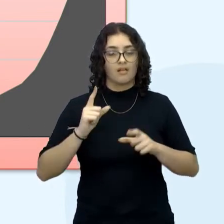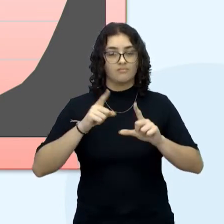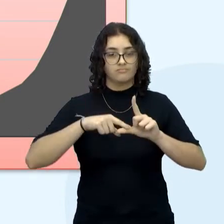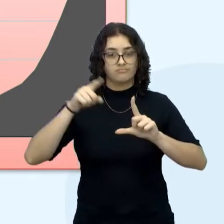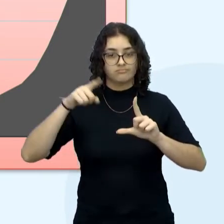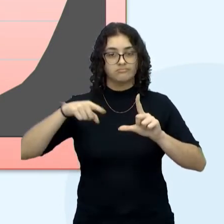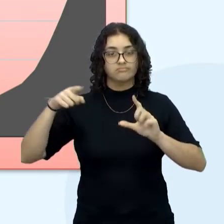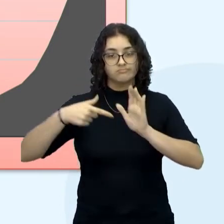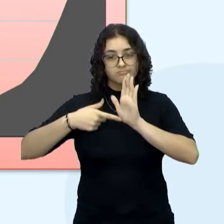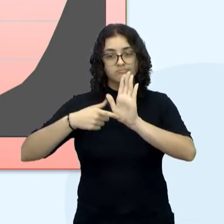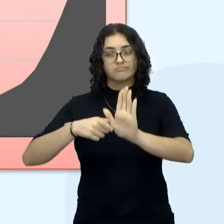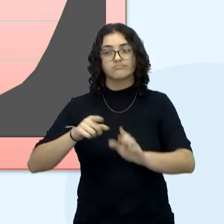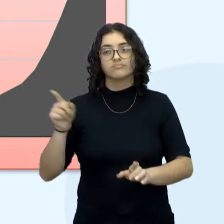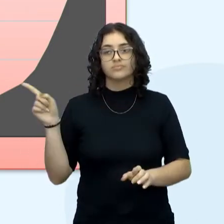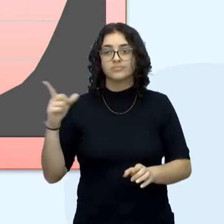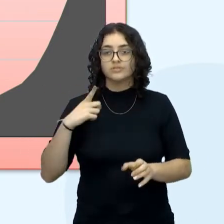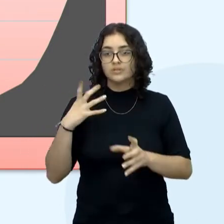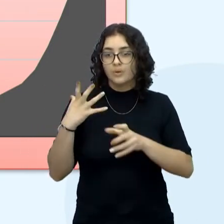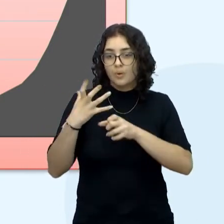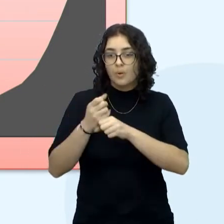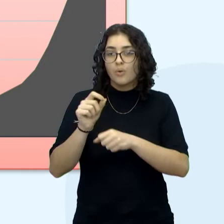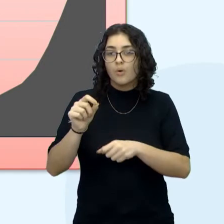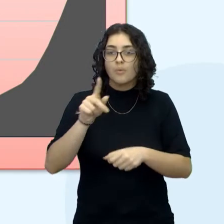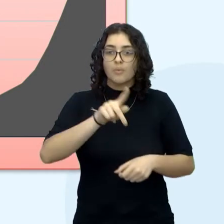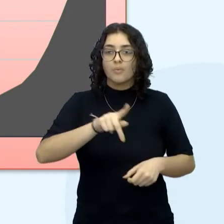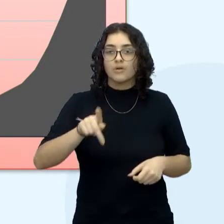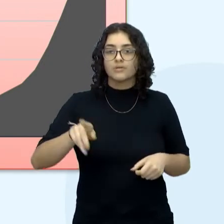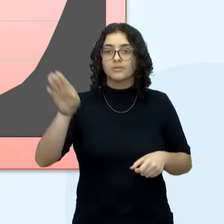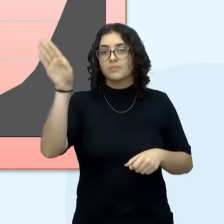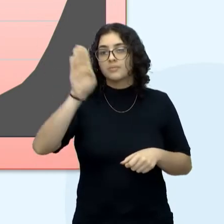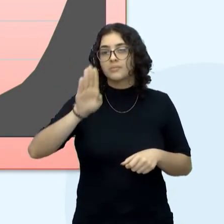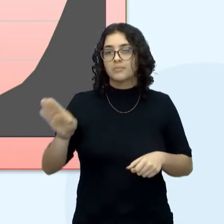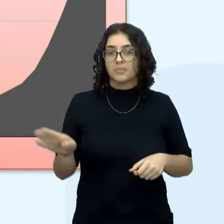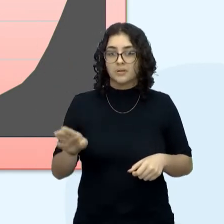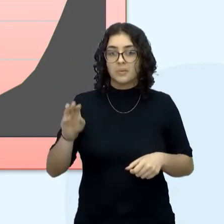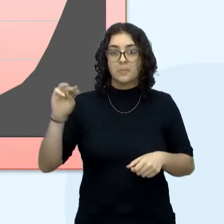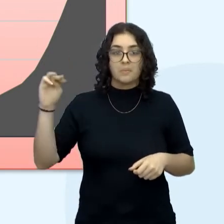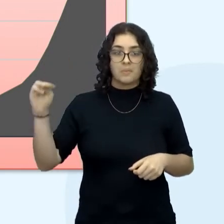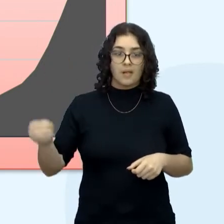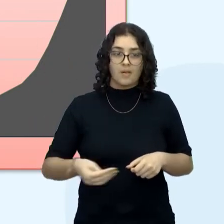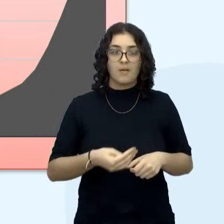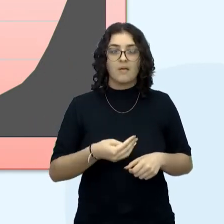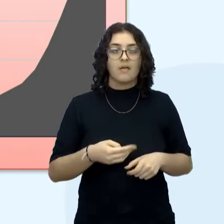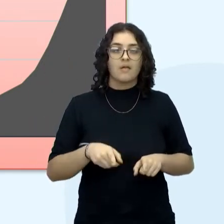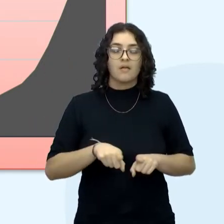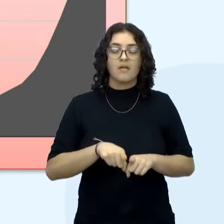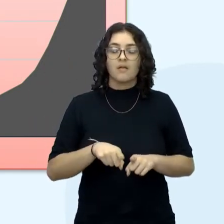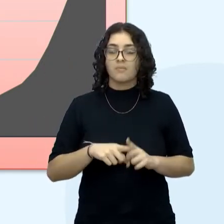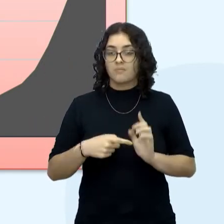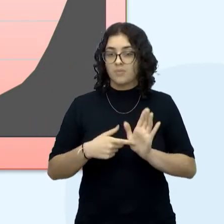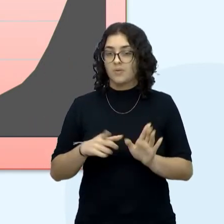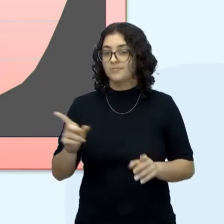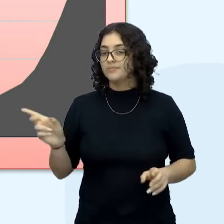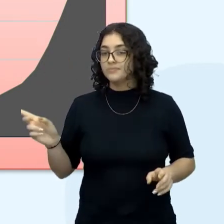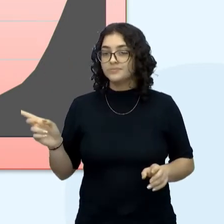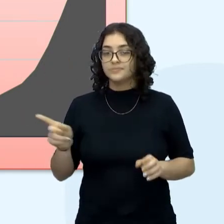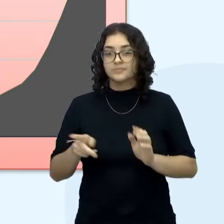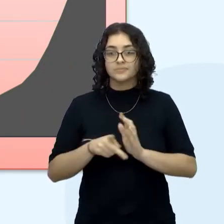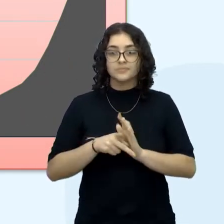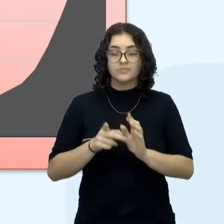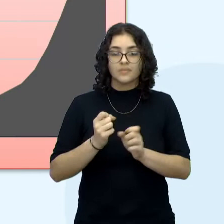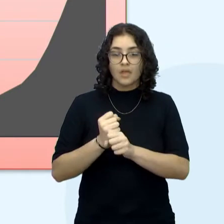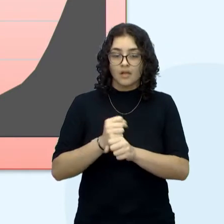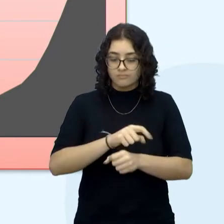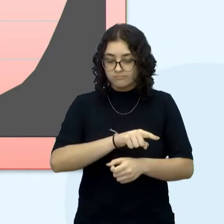O lado esquerdo ali é a quantidade de população no Brasil em milhões, e o eixo de baixo são os anos,